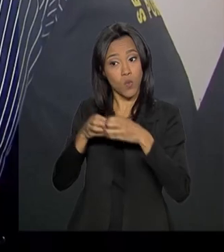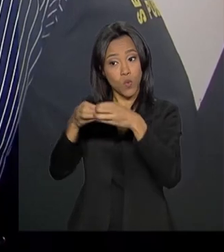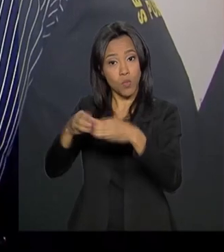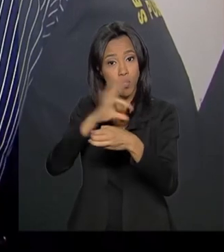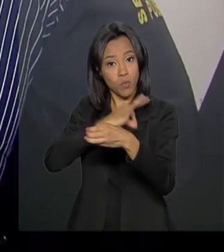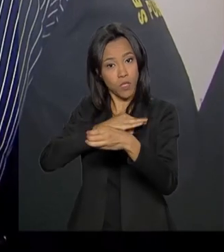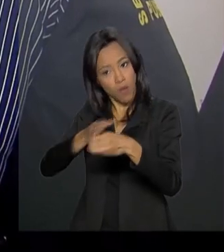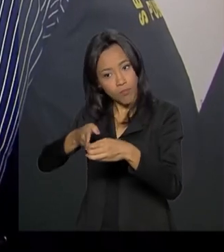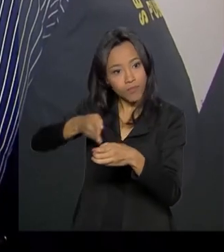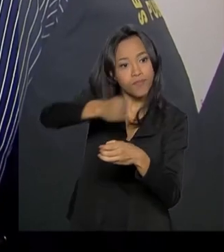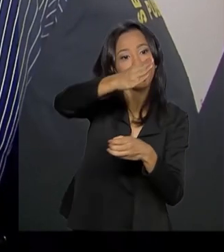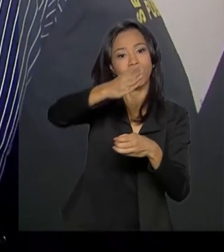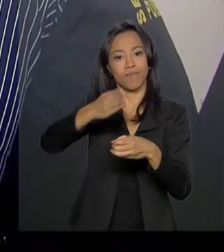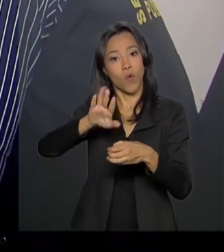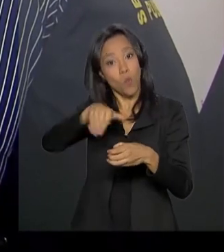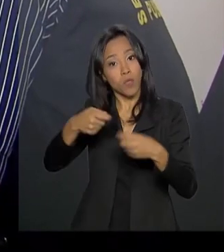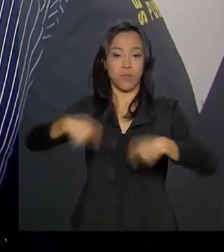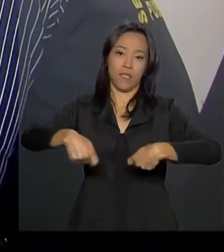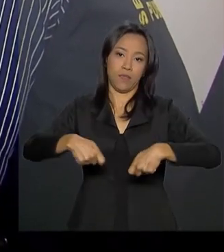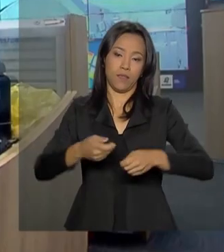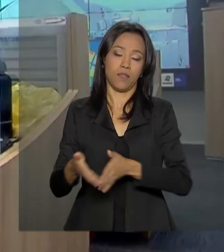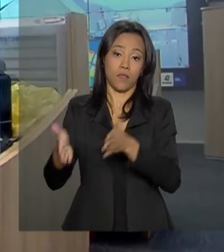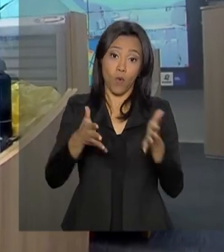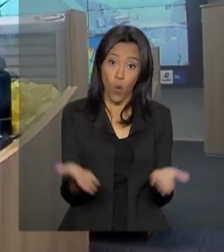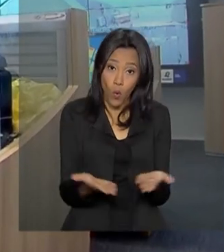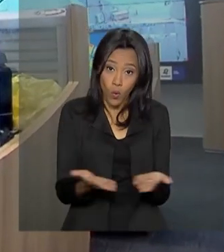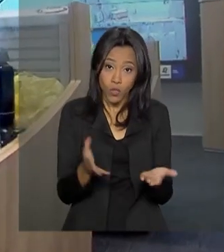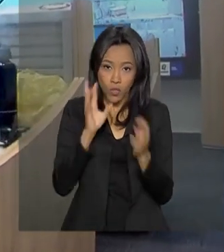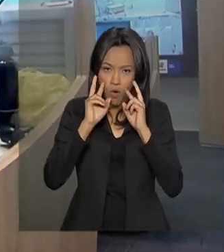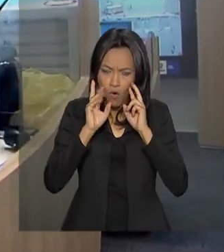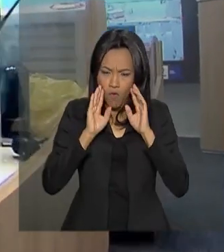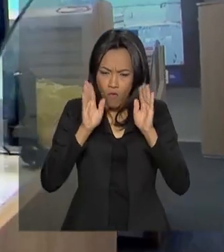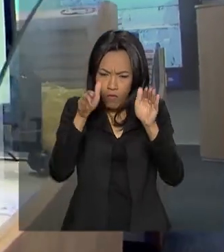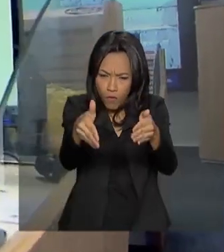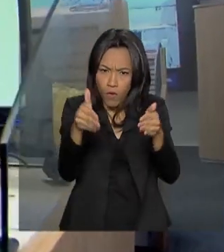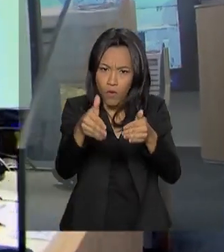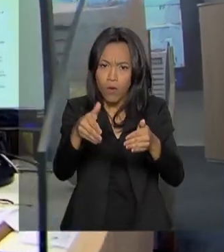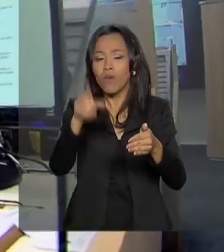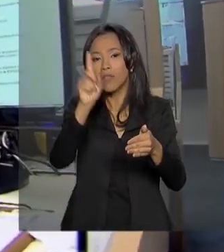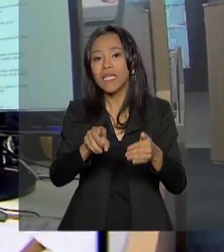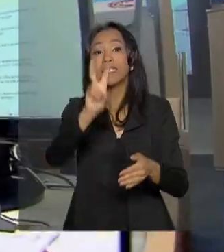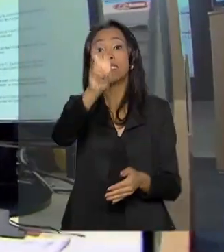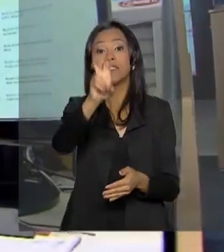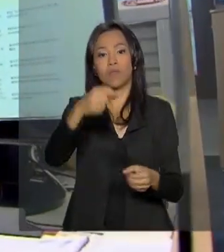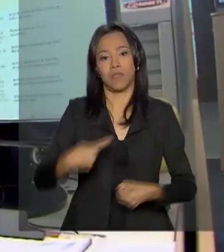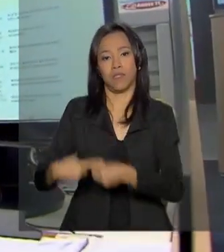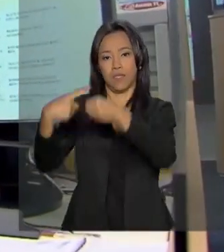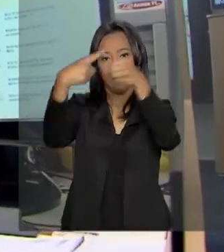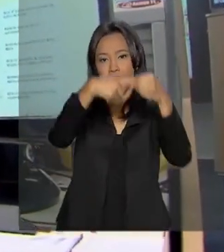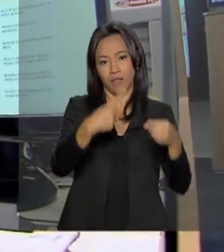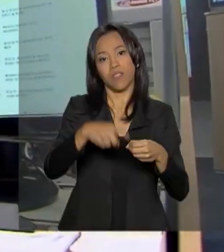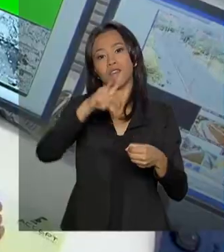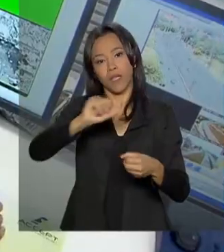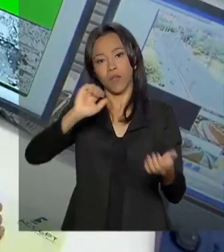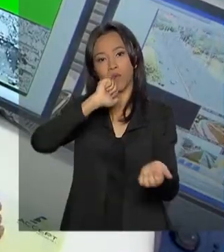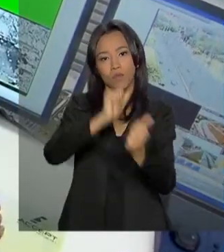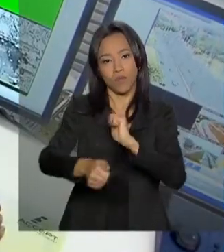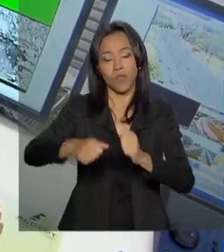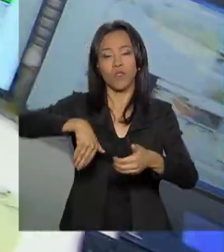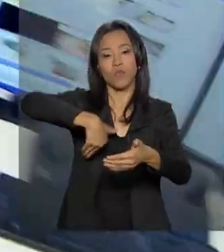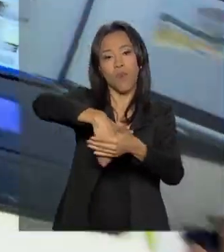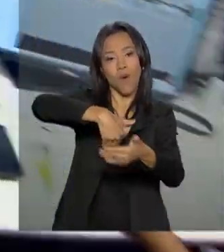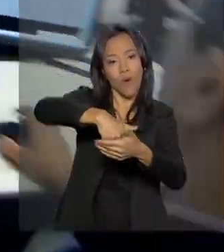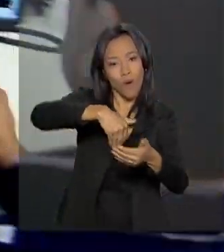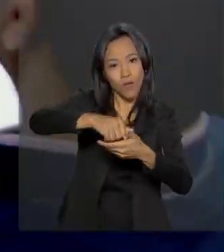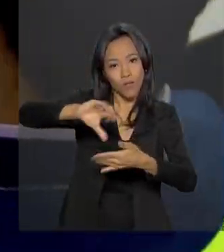necessário. A partir de hoje, as operações estarão focadas nos centros regionais das cinco cidades que vão sediar a Copa e passam a